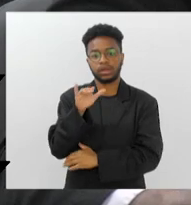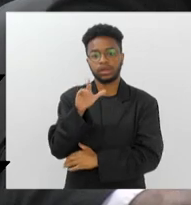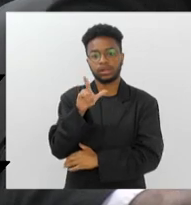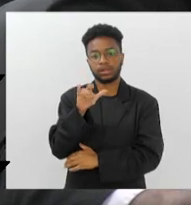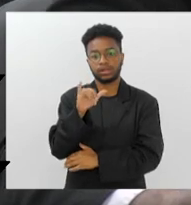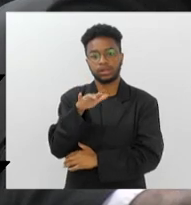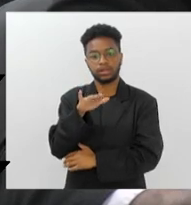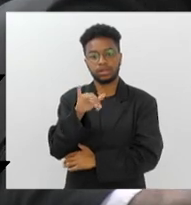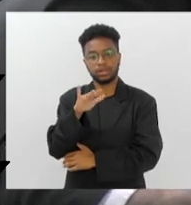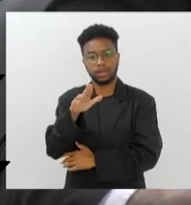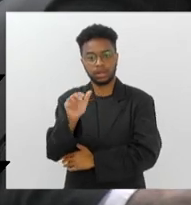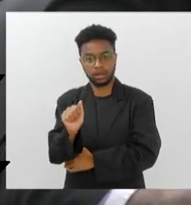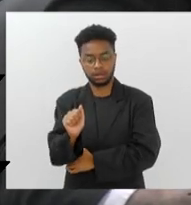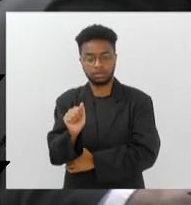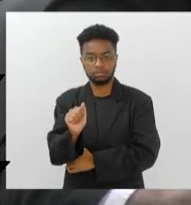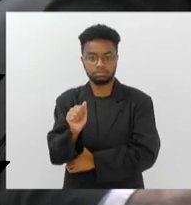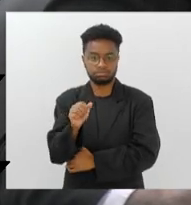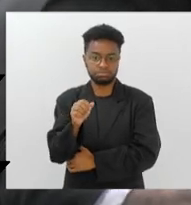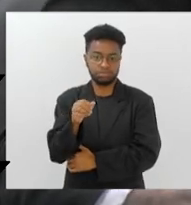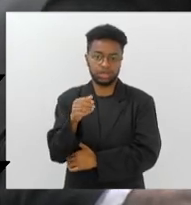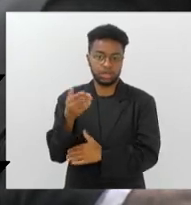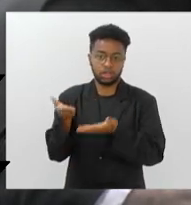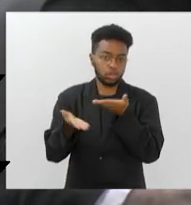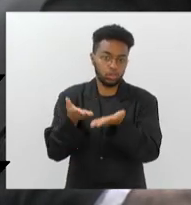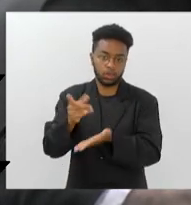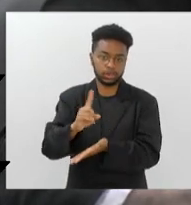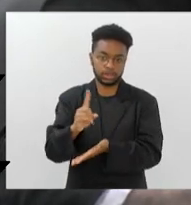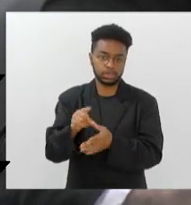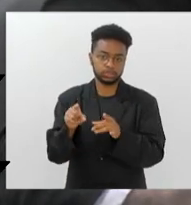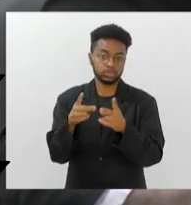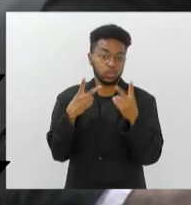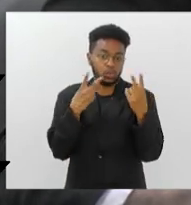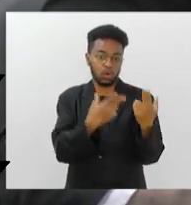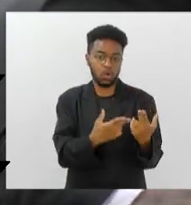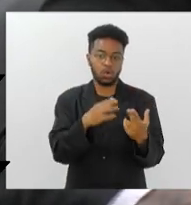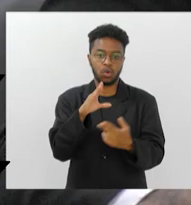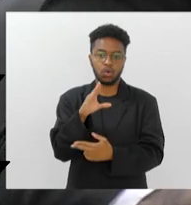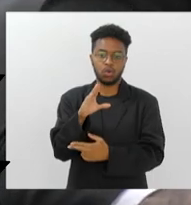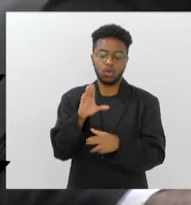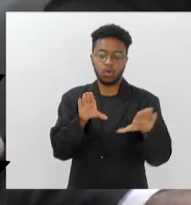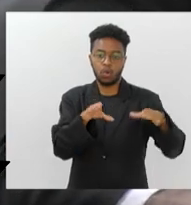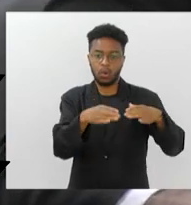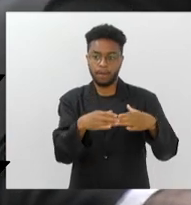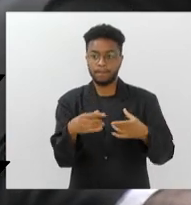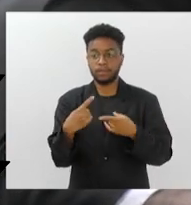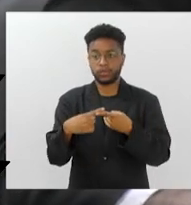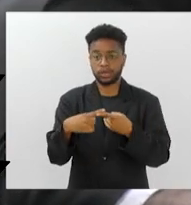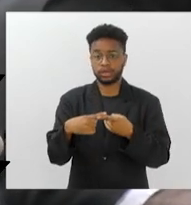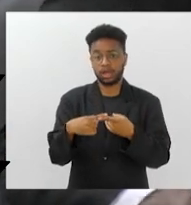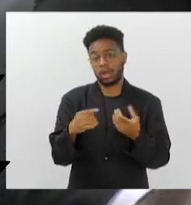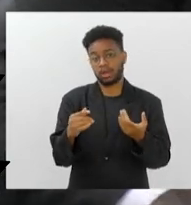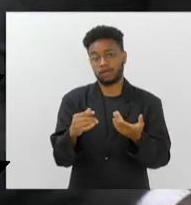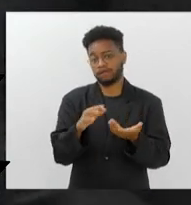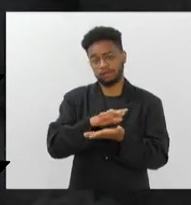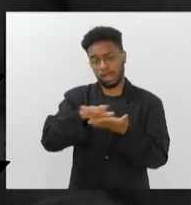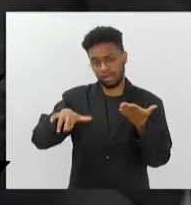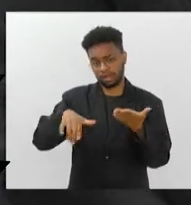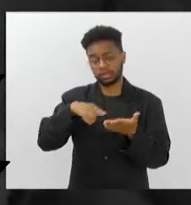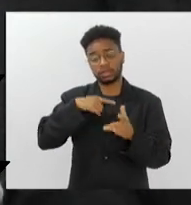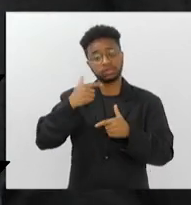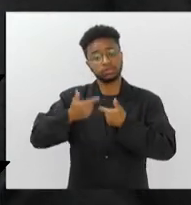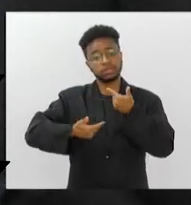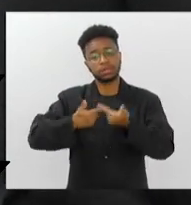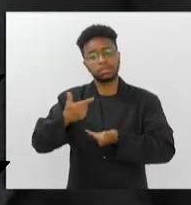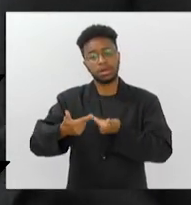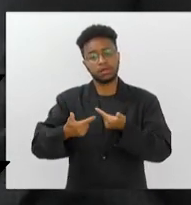ou das Clínicas que não entendem como a comunidade faz porque a comunidade ela tem um trabalho muitos Muitas delas E as sérias fazem um trabalho